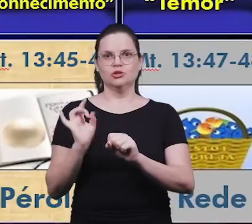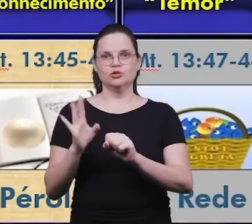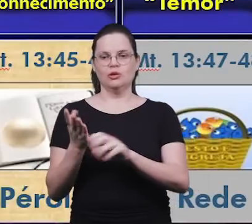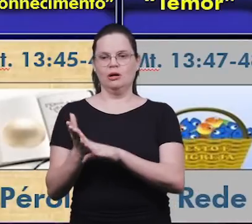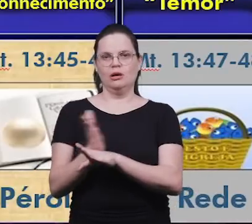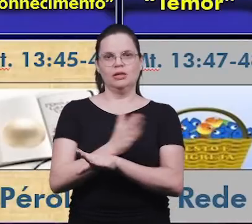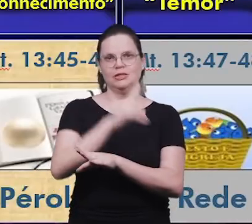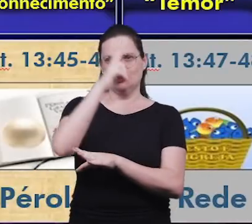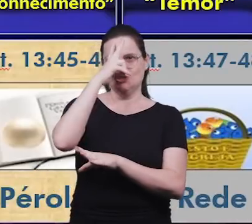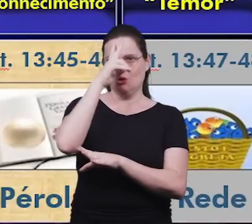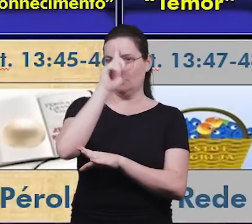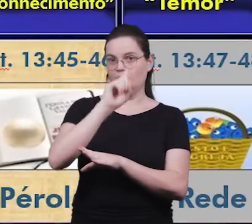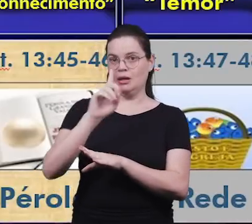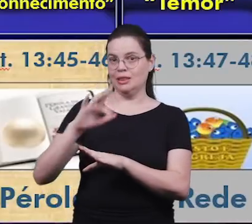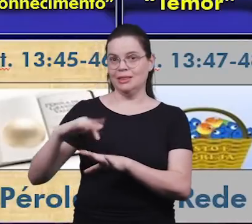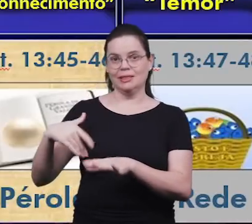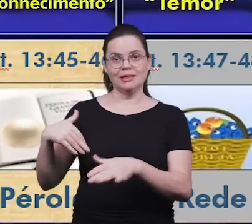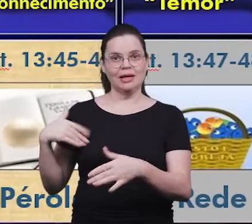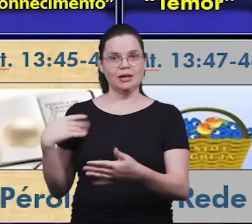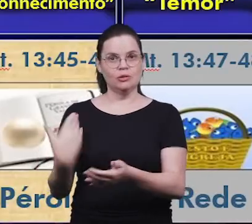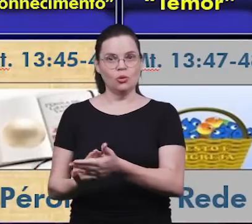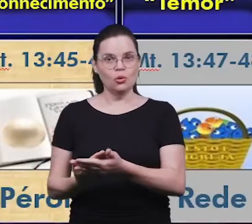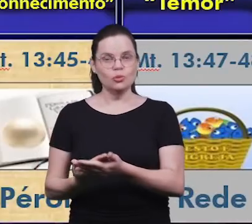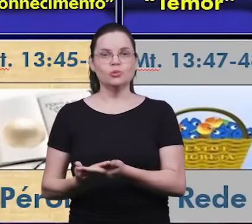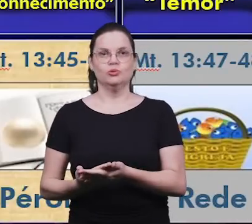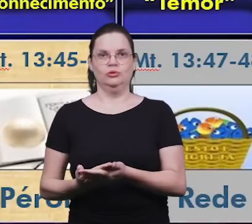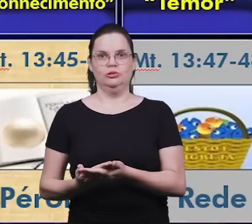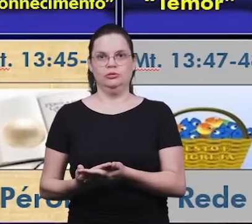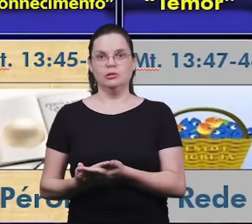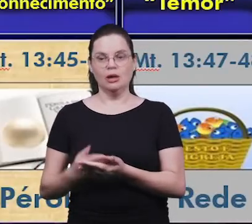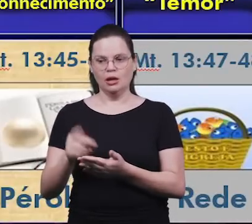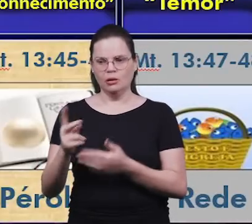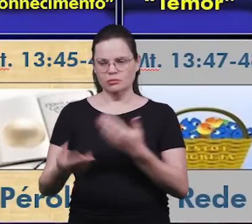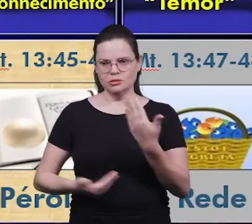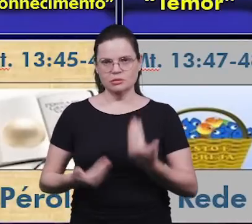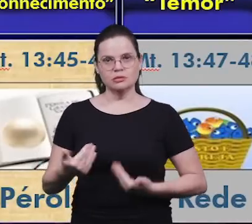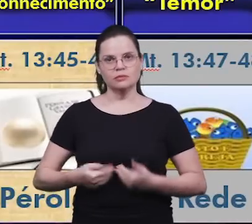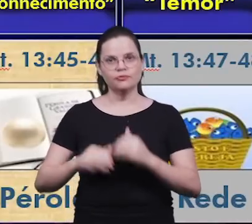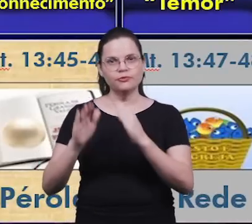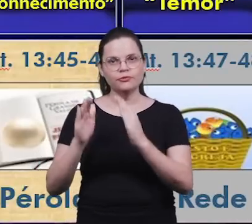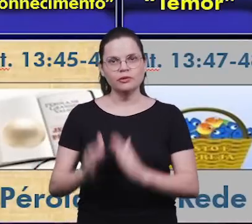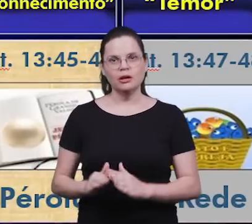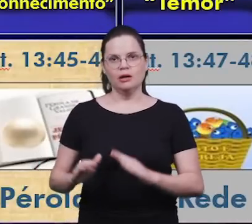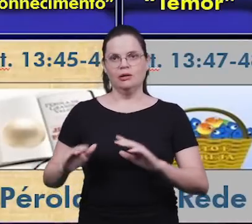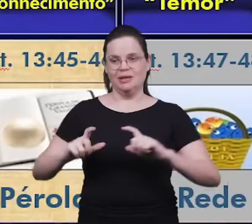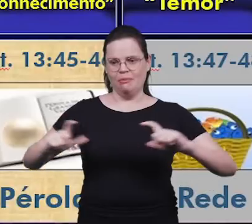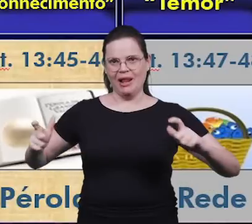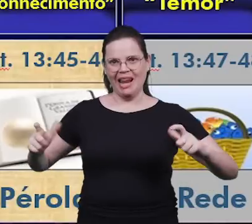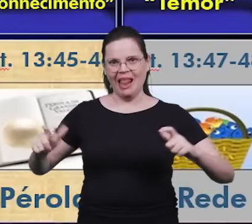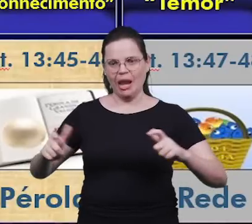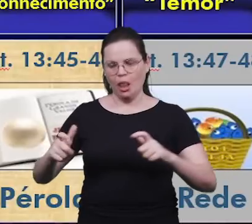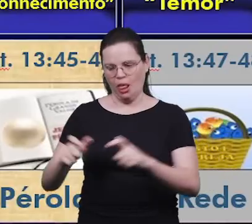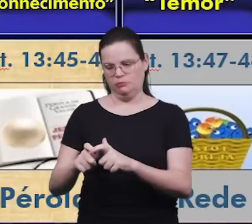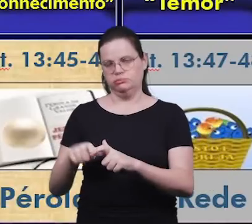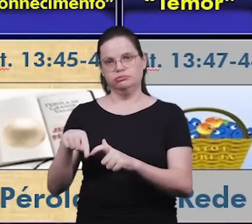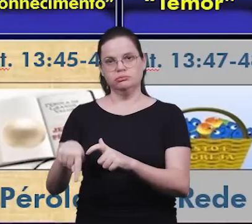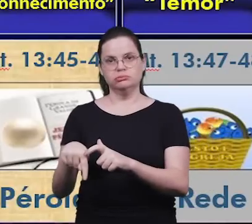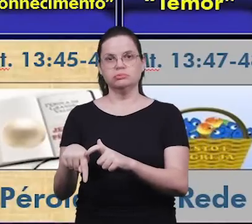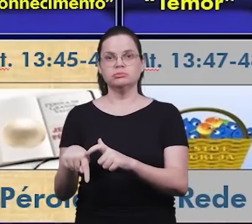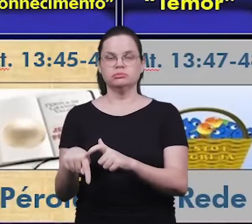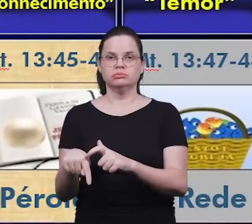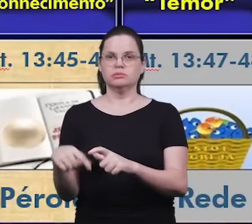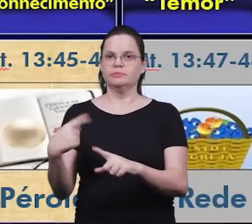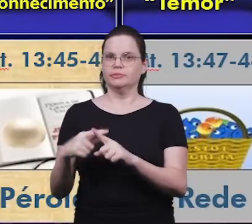Não, Sardes é aqueles que, os remanescentes. Remanescentes é uma expressão que, inclusive, nós